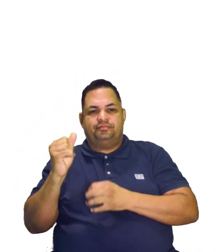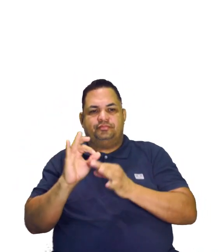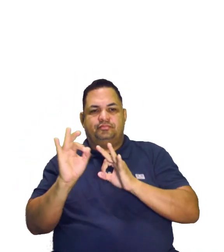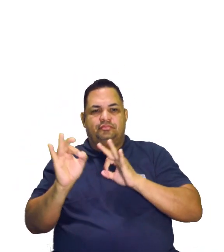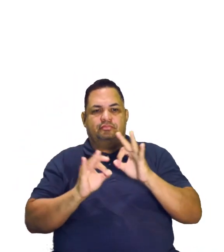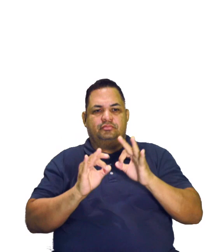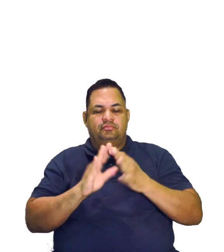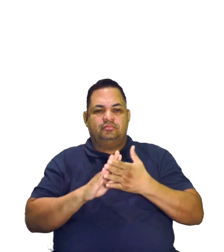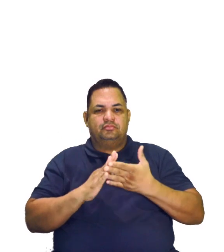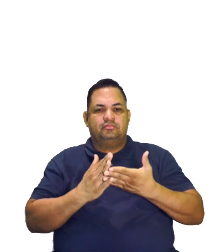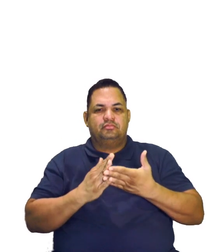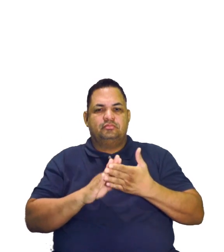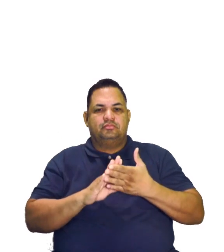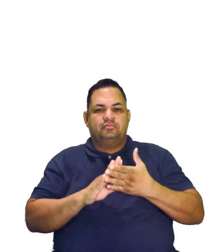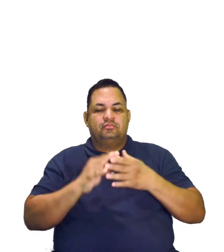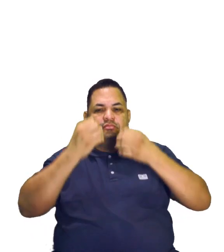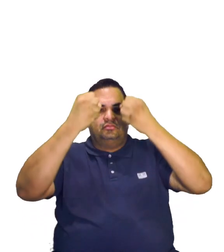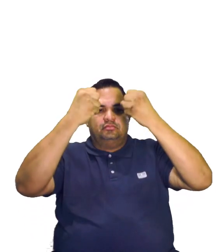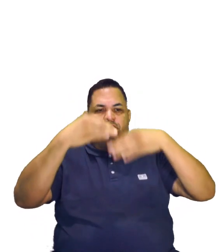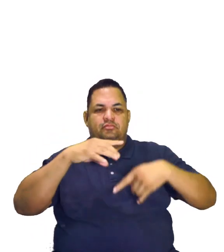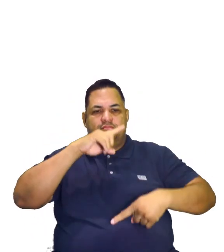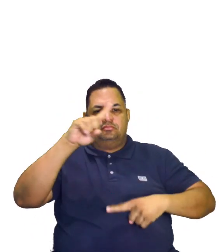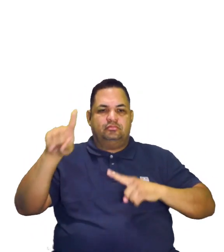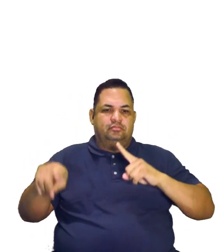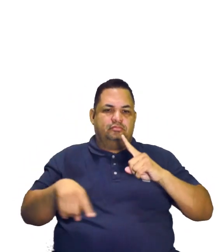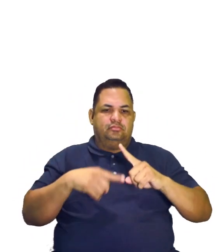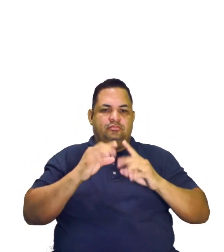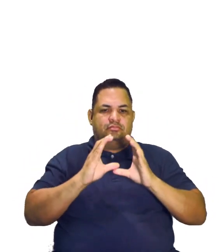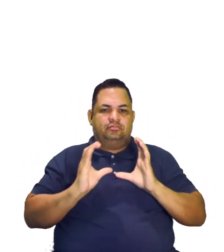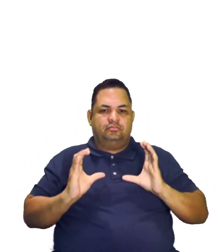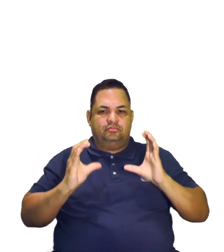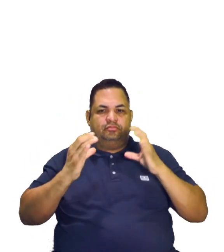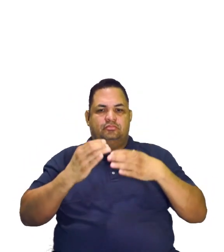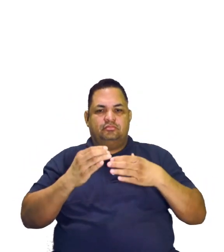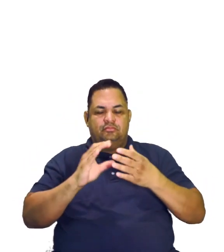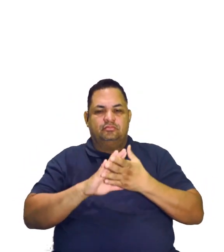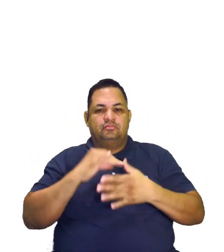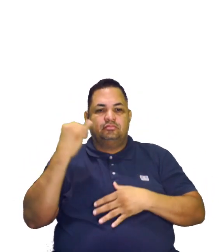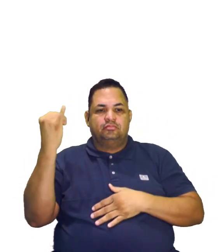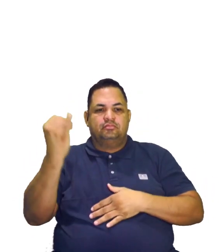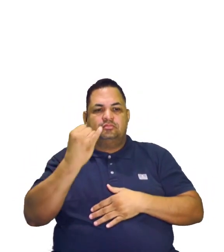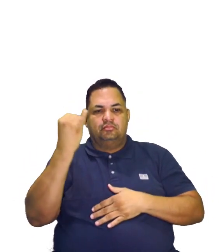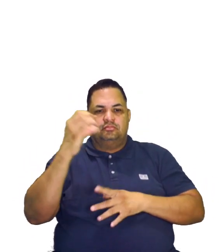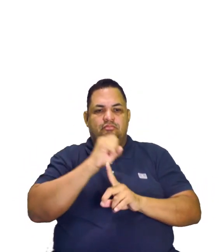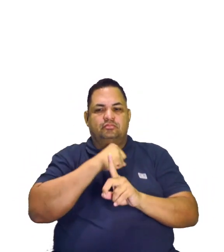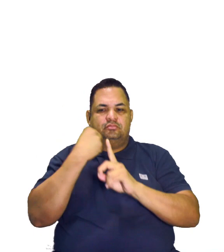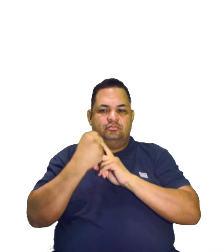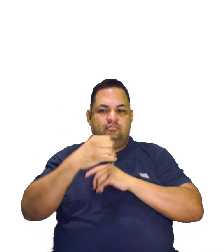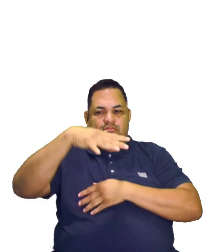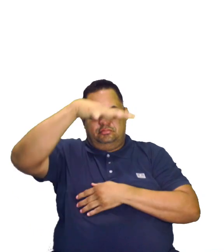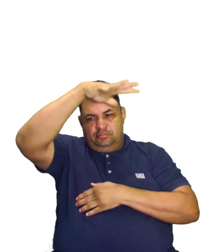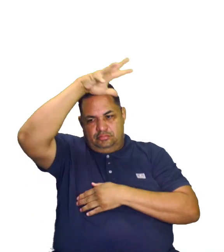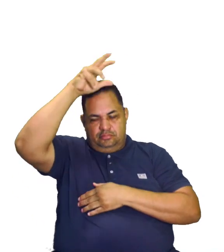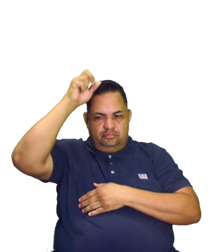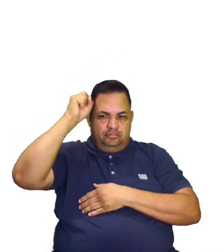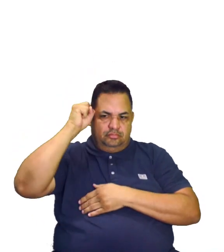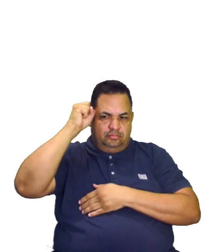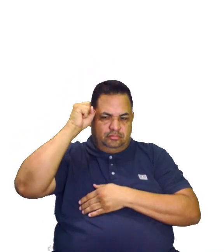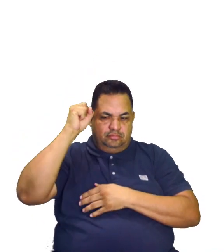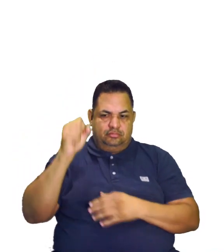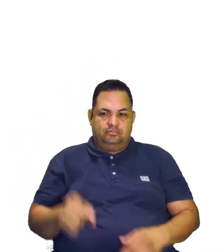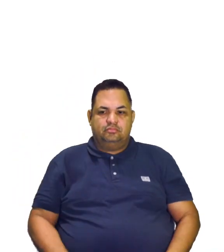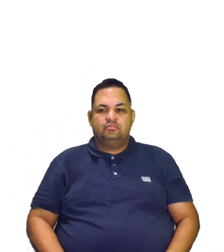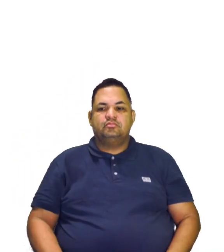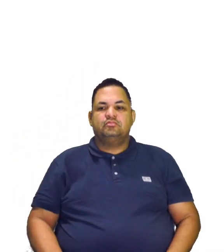Estado. Explique qual o objetivo dessa companhia e relevância para a sociedade